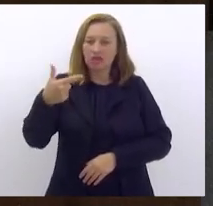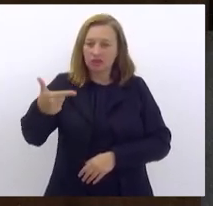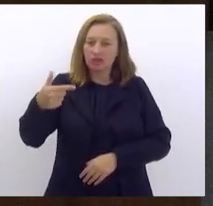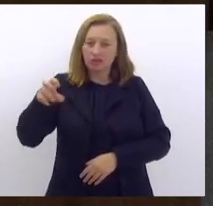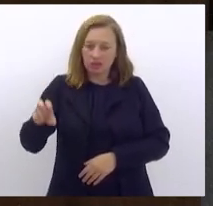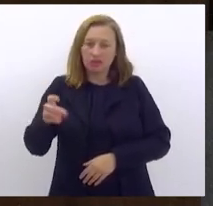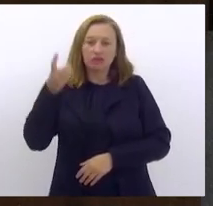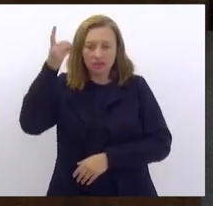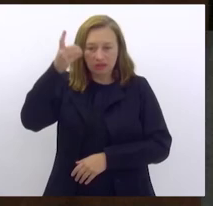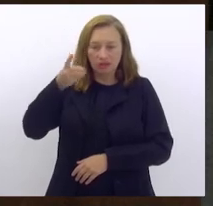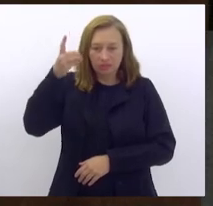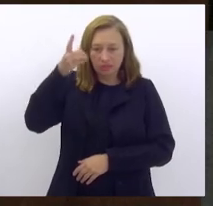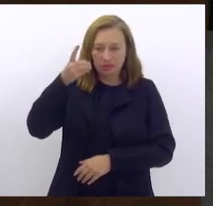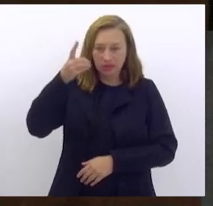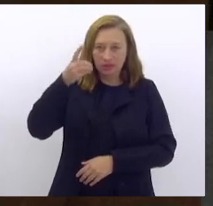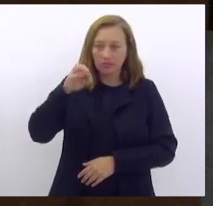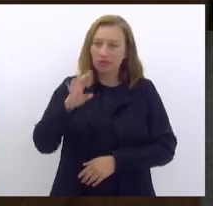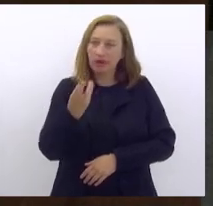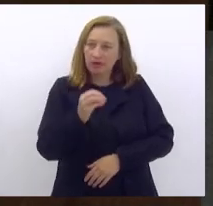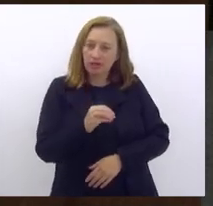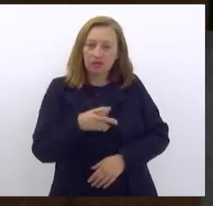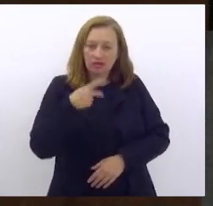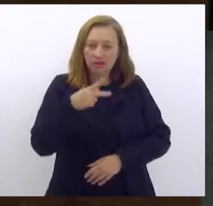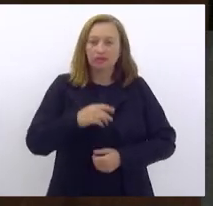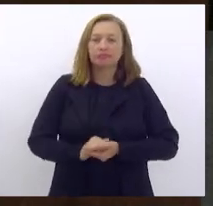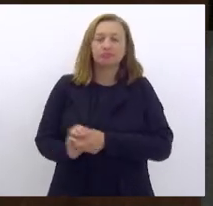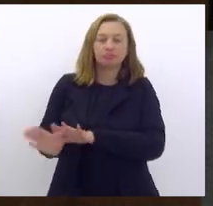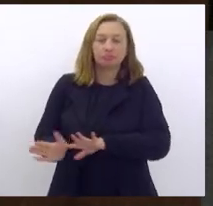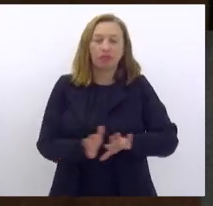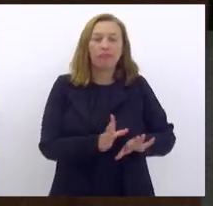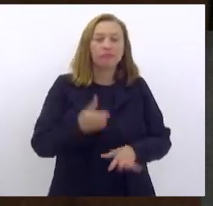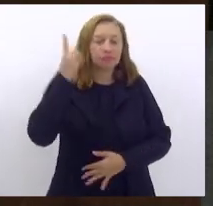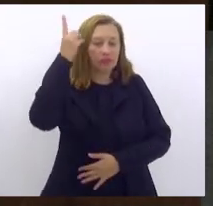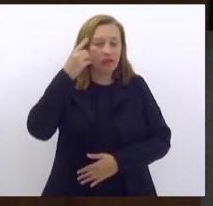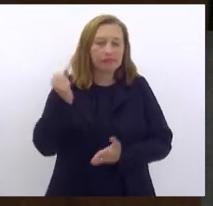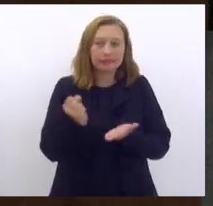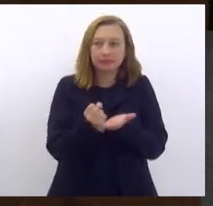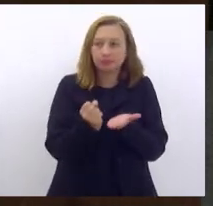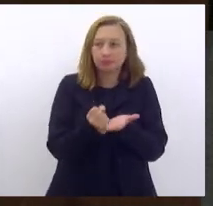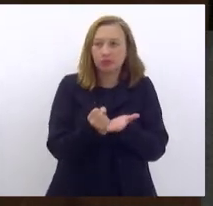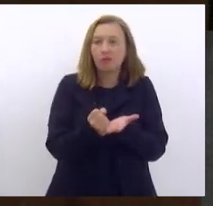Marquinhos vai identificar aí. O deputado Samuel Malafaia me